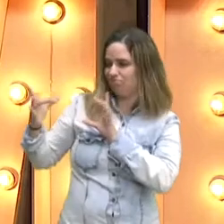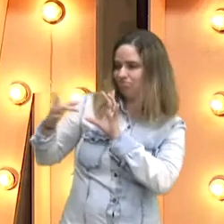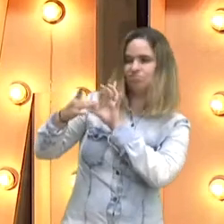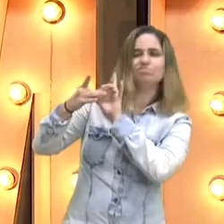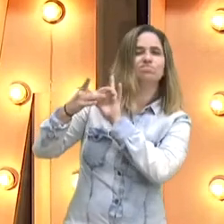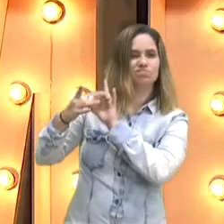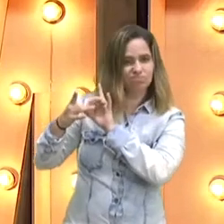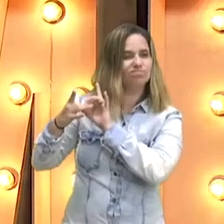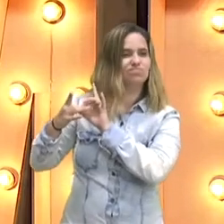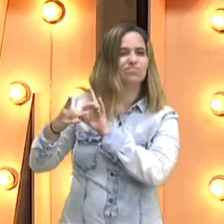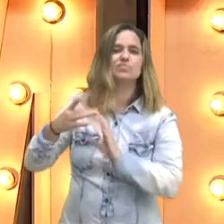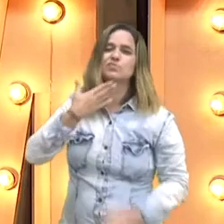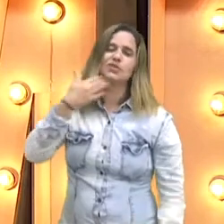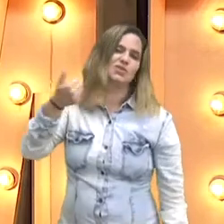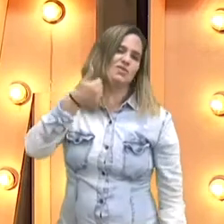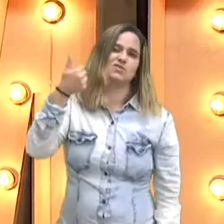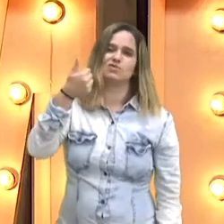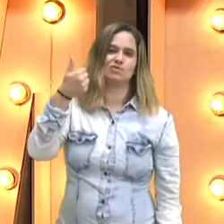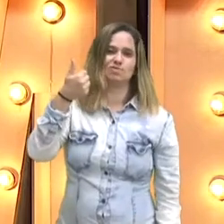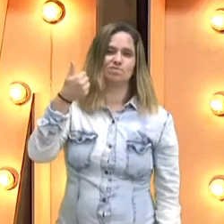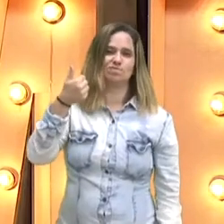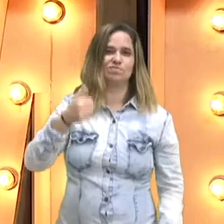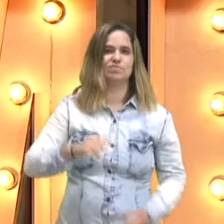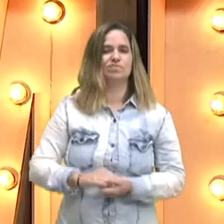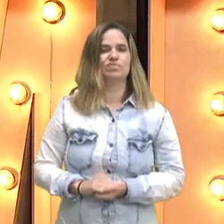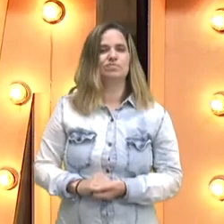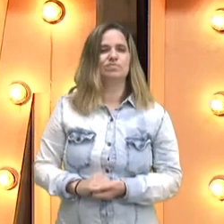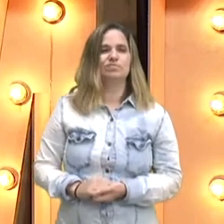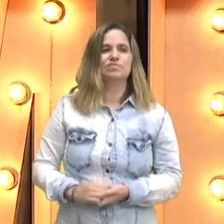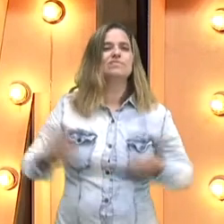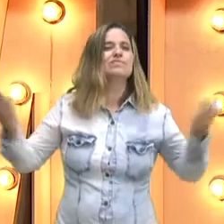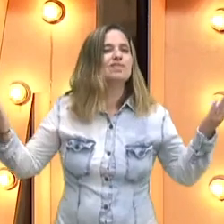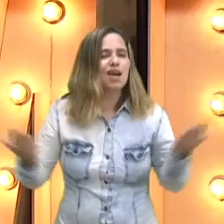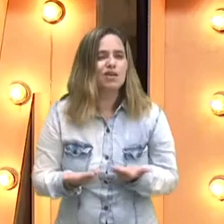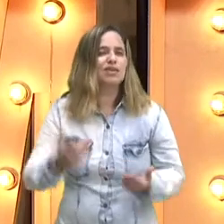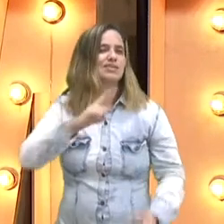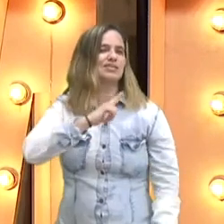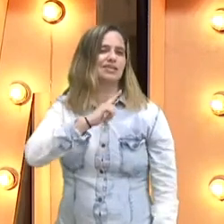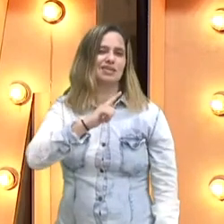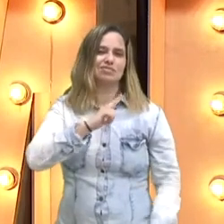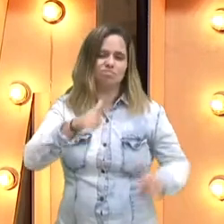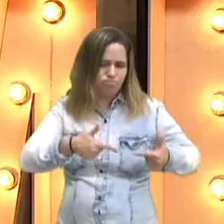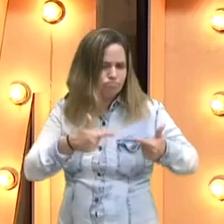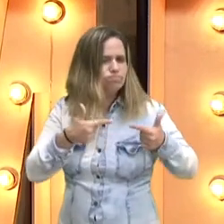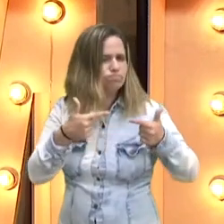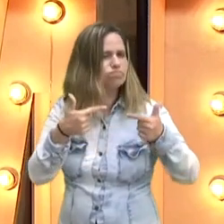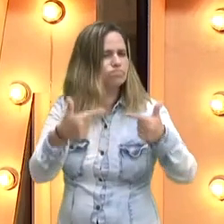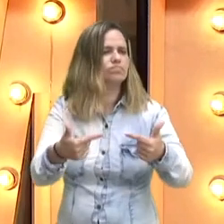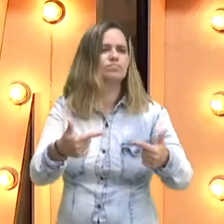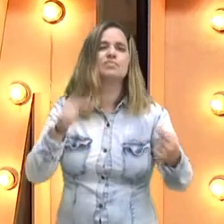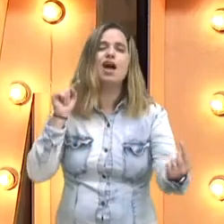com facilidade. Queridos, aqui temos os grandes desafios, os grandes